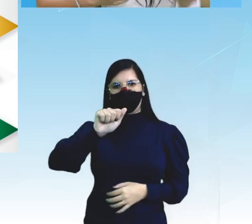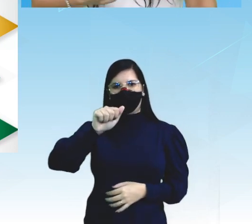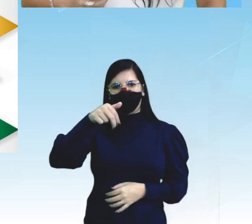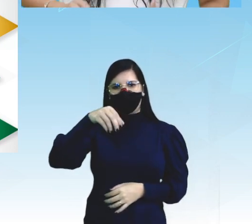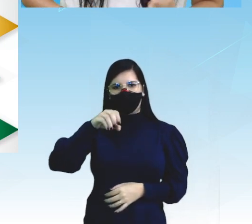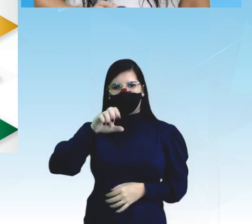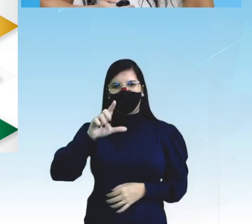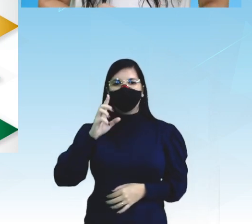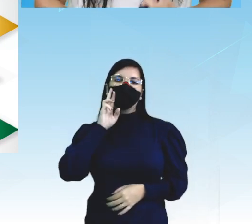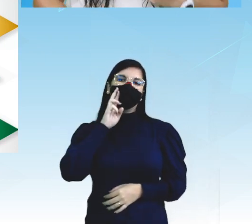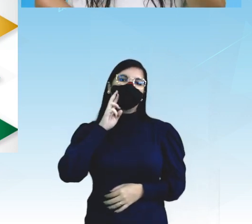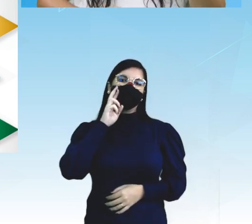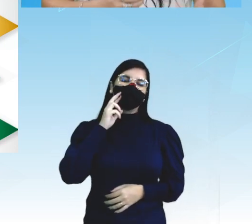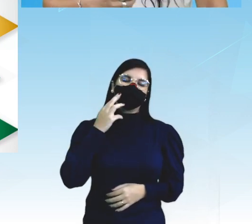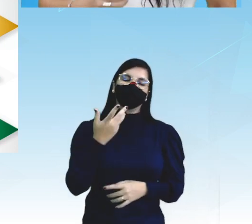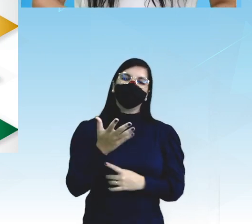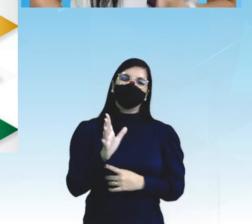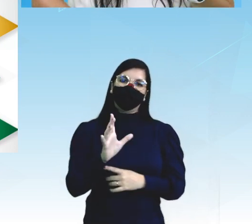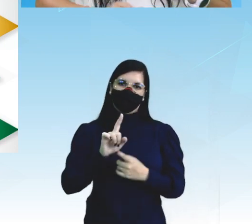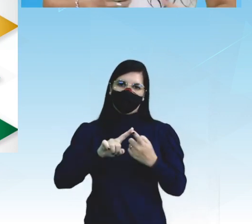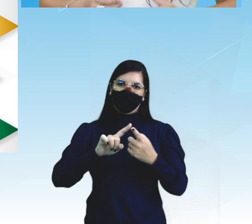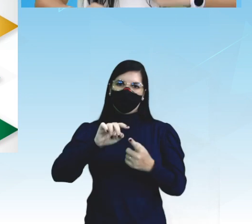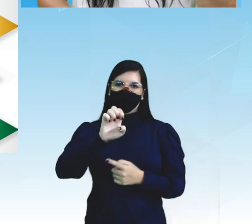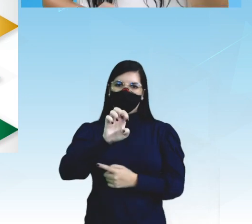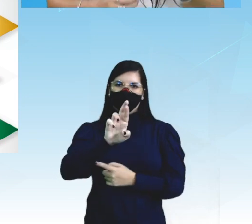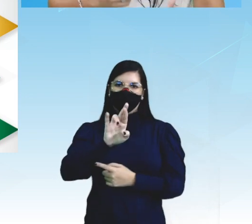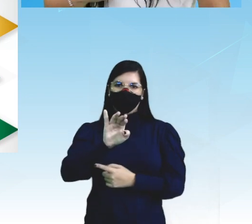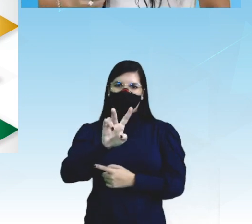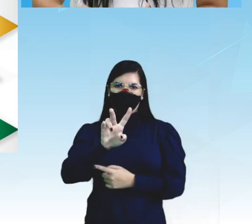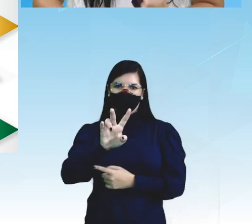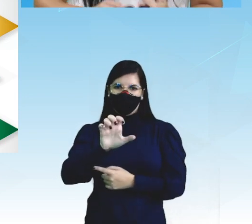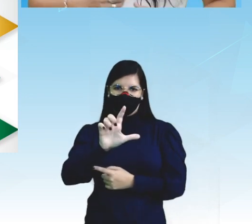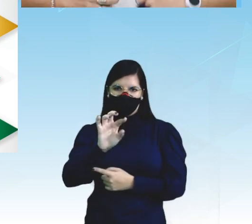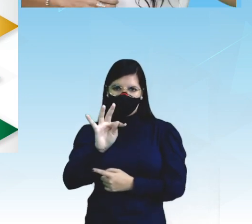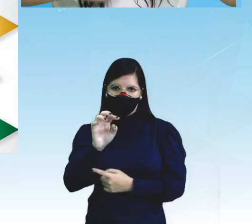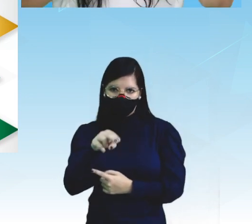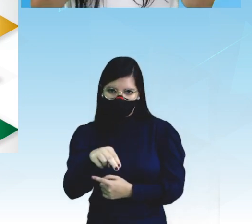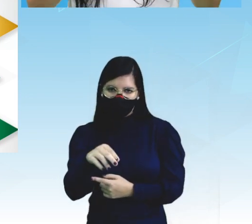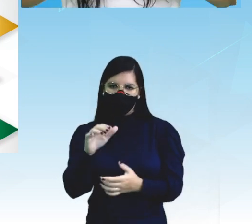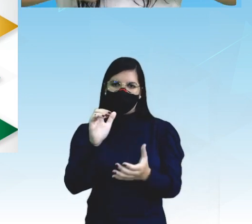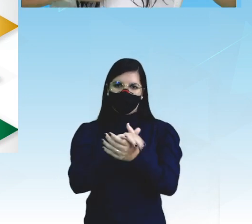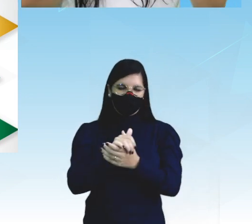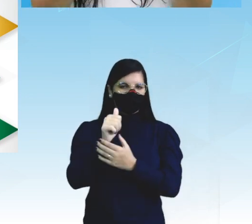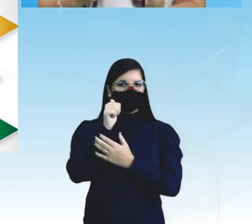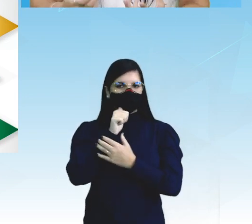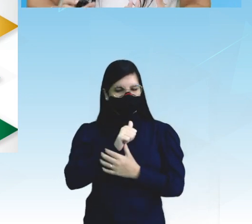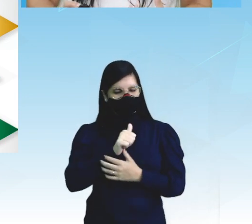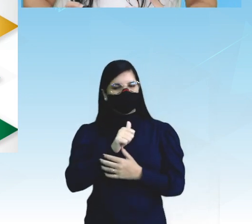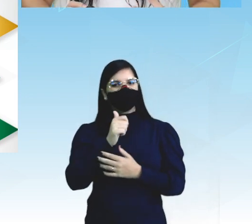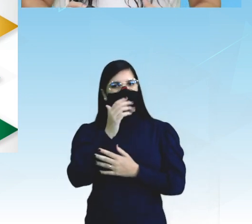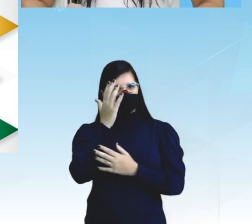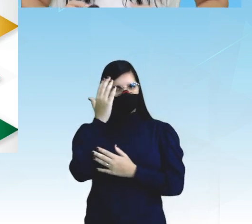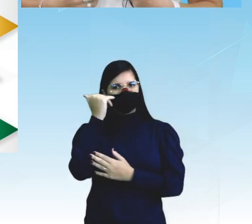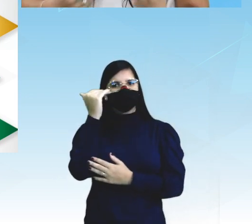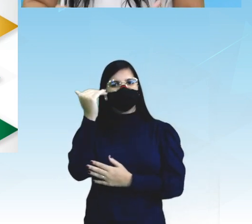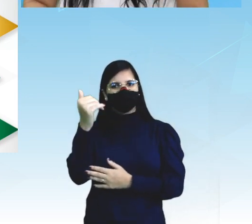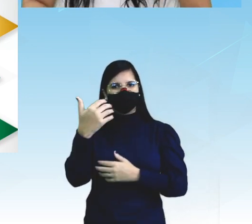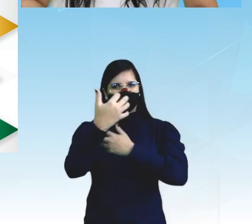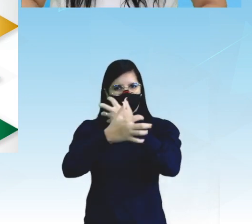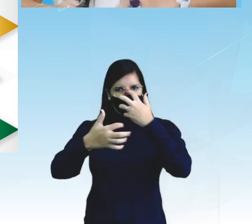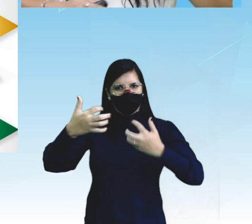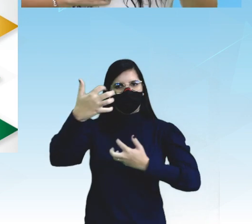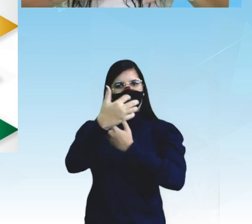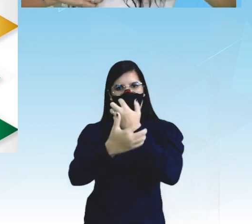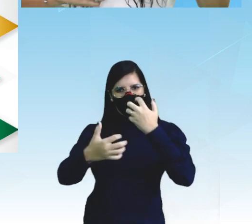foi um grande cantor, né, brasileiro, casado com Dalva de Oliveira, também que foi uma grande